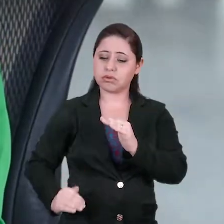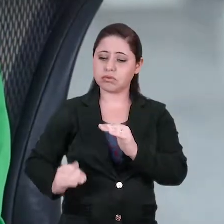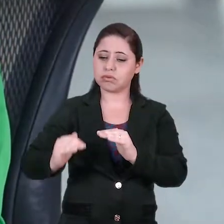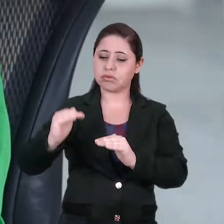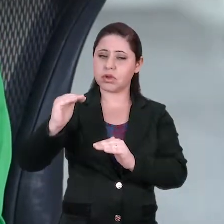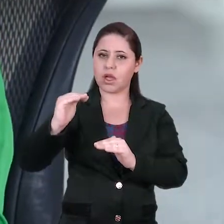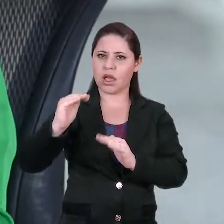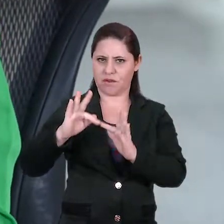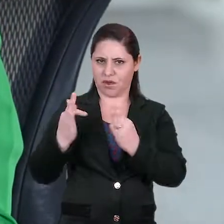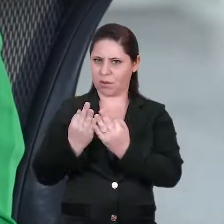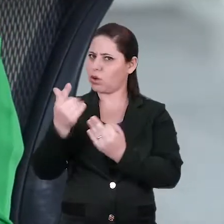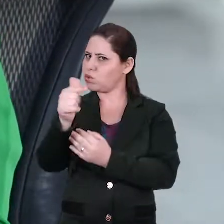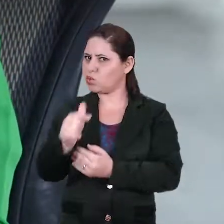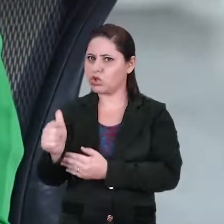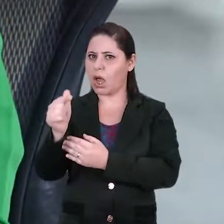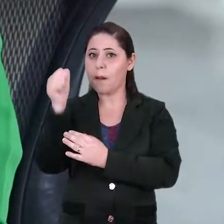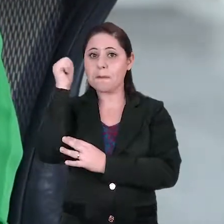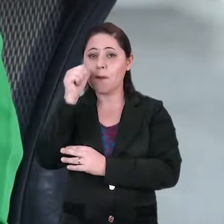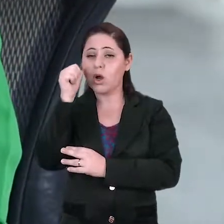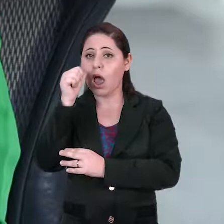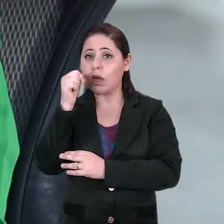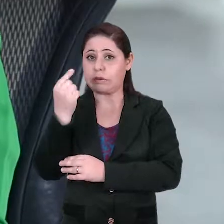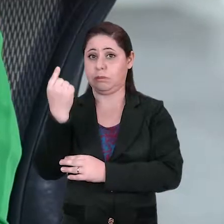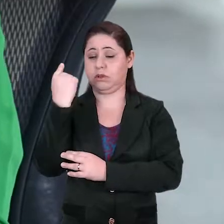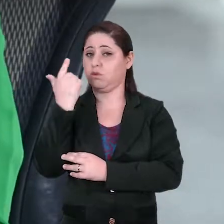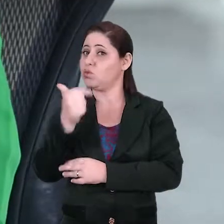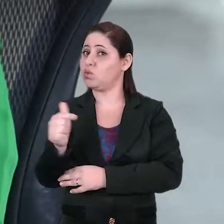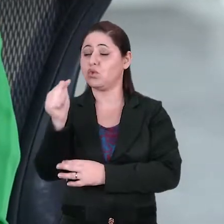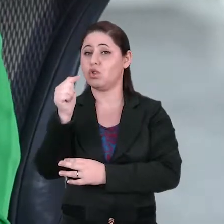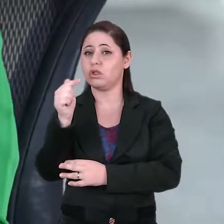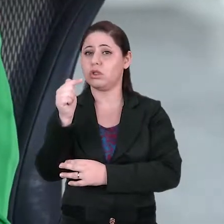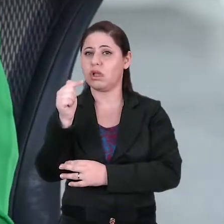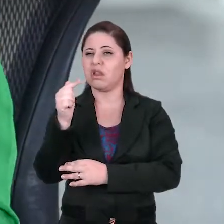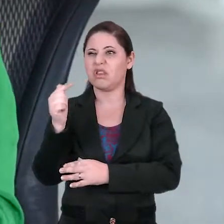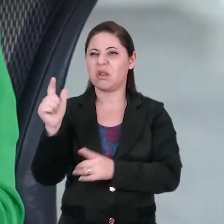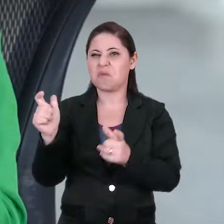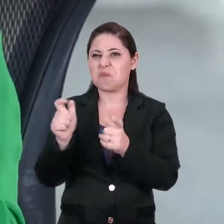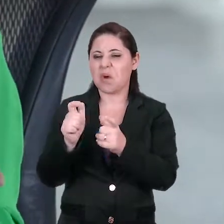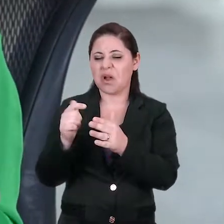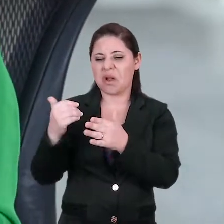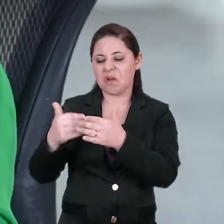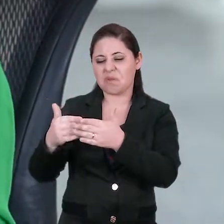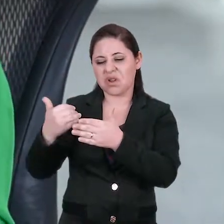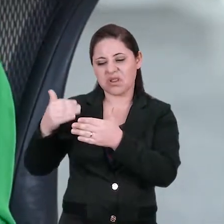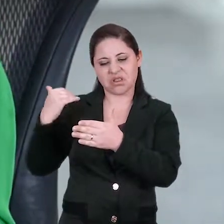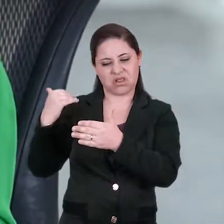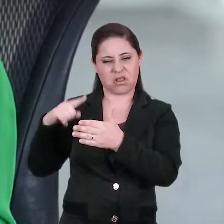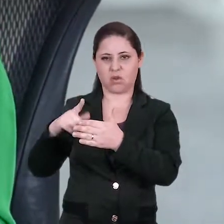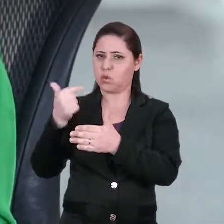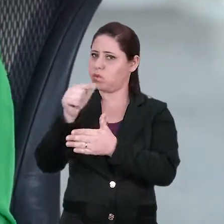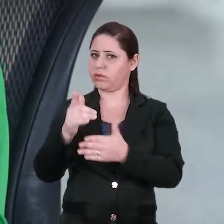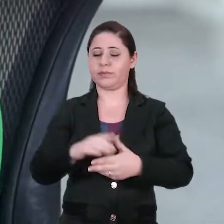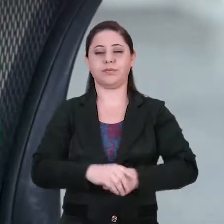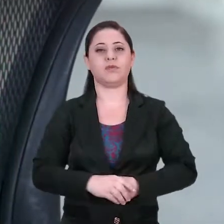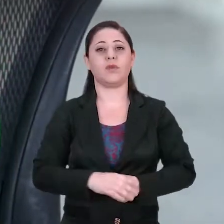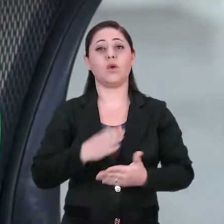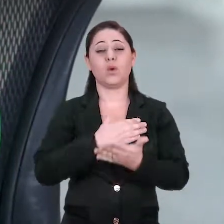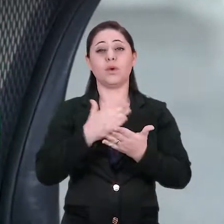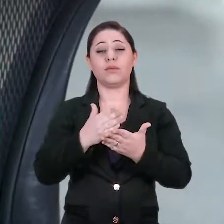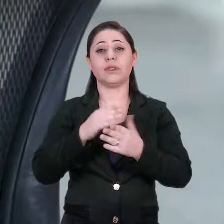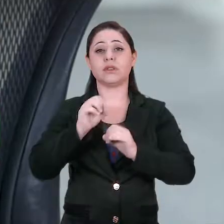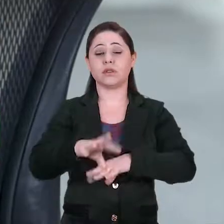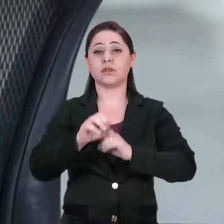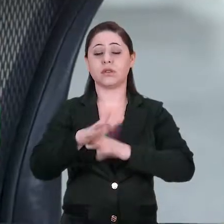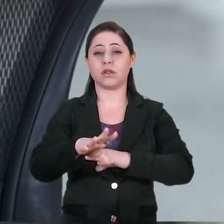cedo, coisa que muitas famílias naquela época não tinham, e muitas mulheres naquela época não tinham. Aliás, até bem pouco tempo ainda. É verdade. Né? Então,